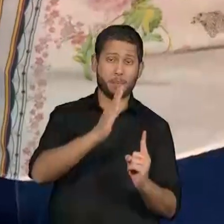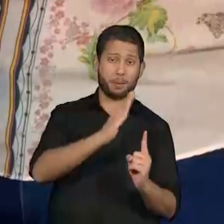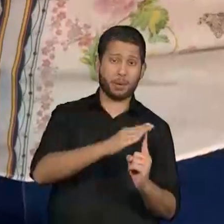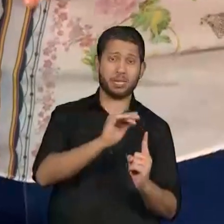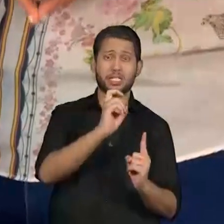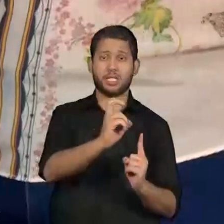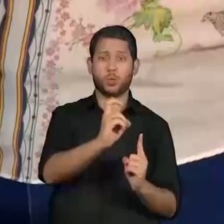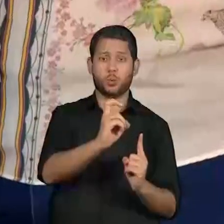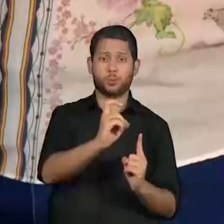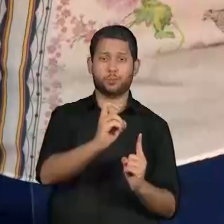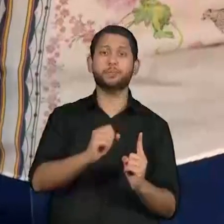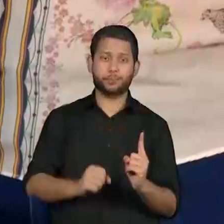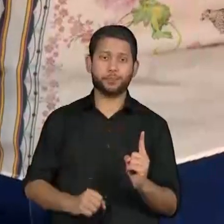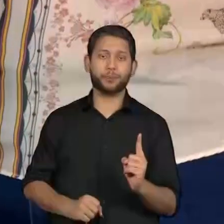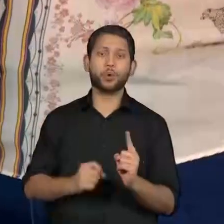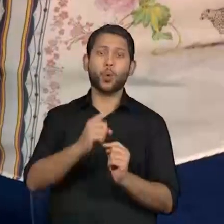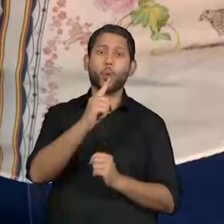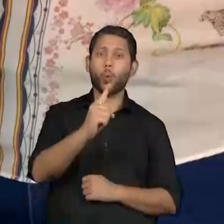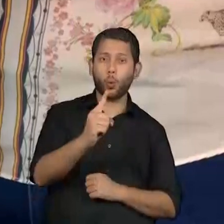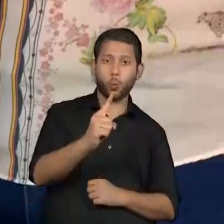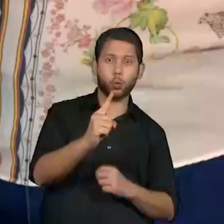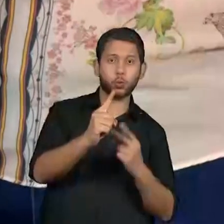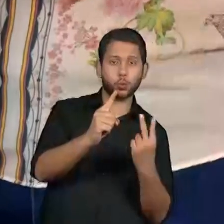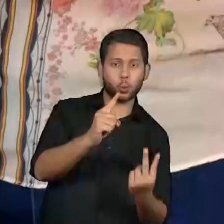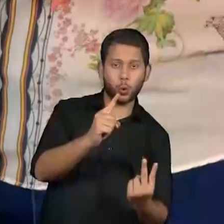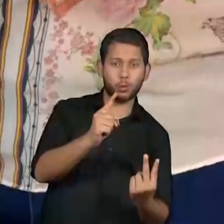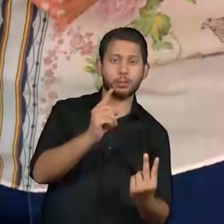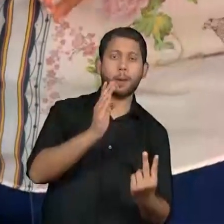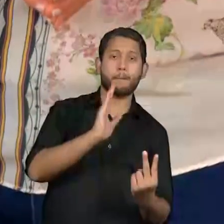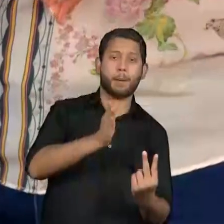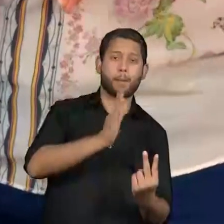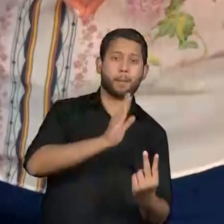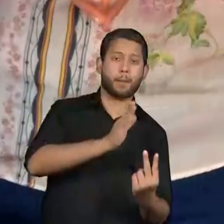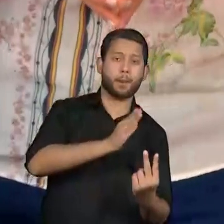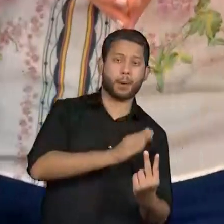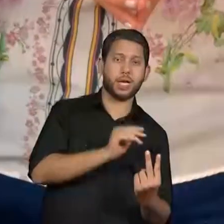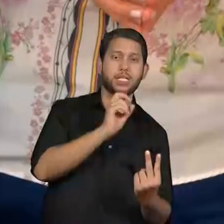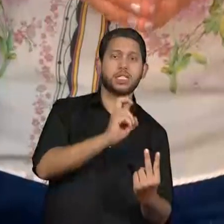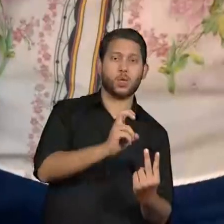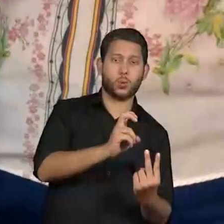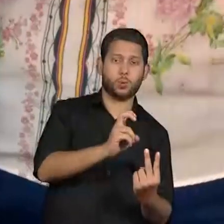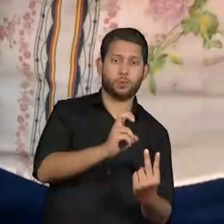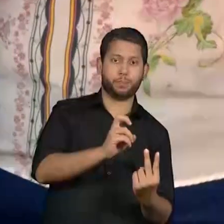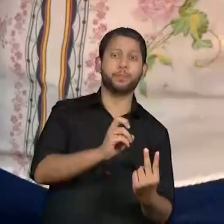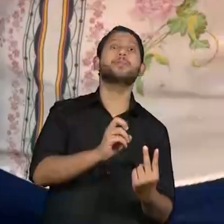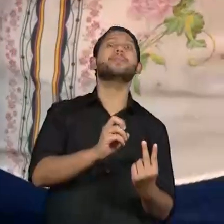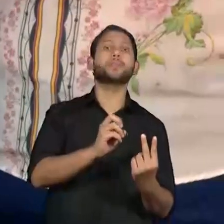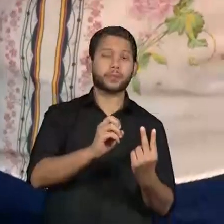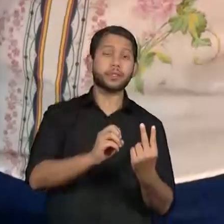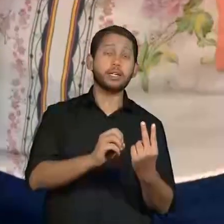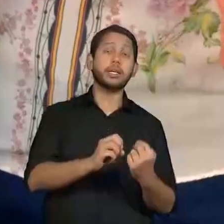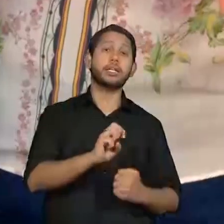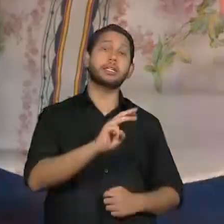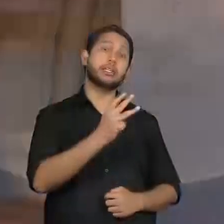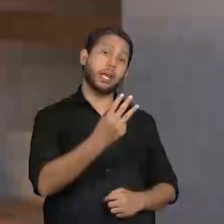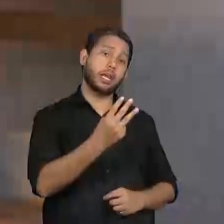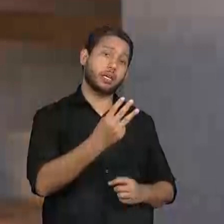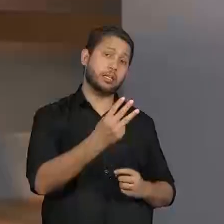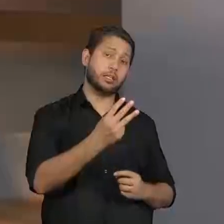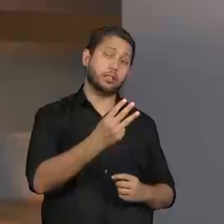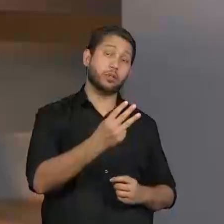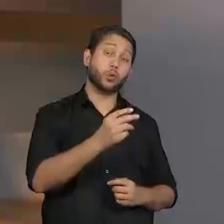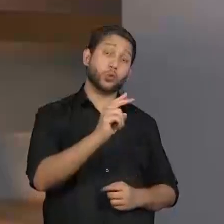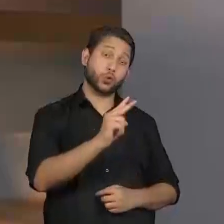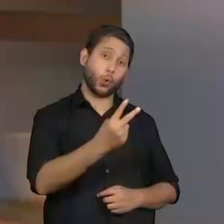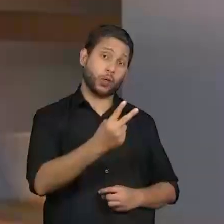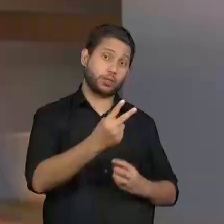posso usar a tabuada do 5 para poder descobrir aonde está o 45. 5 vezes qual número